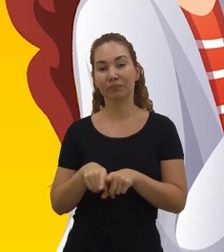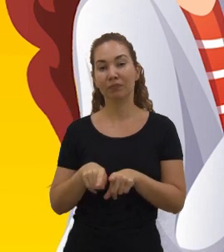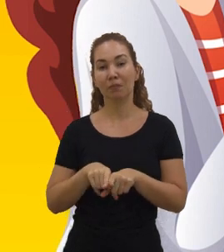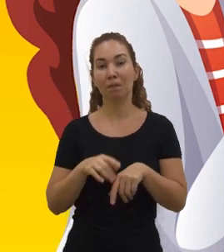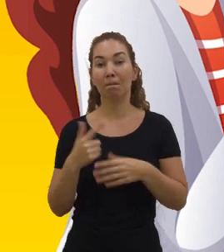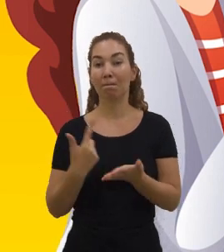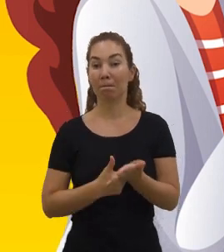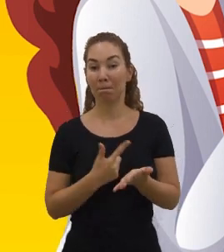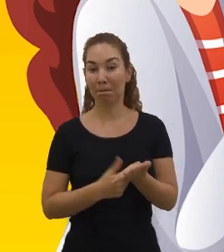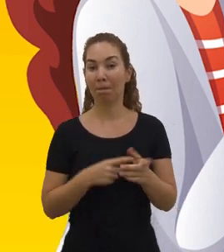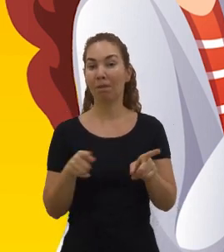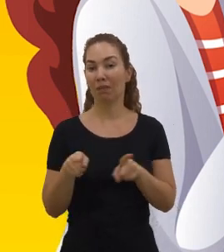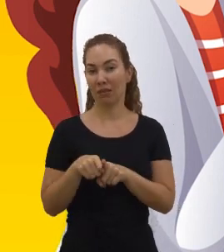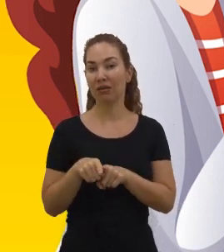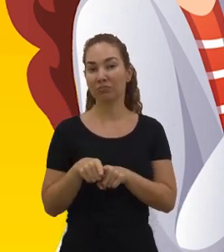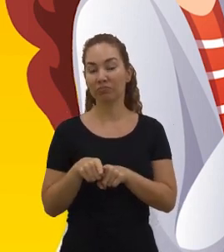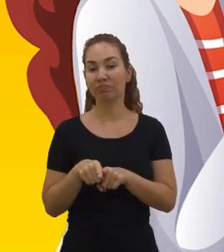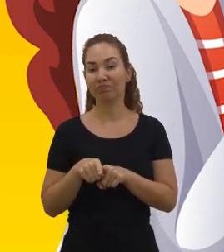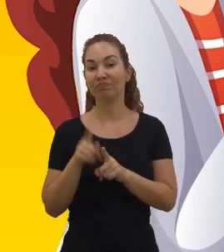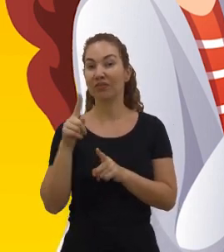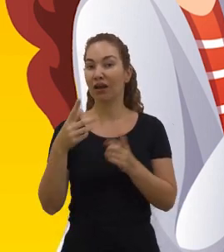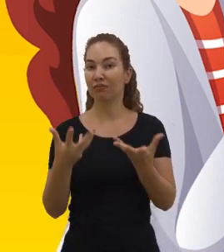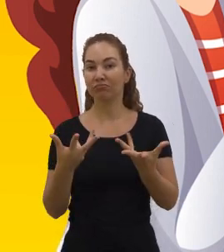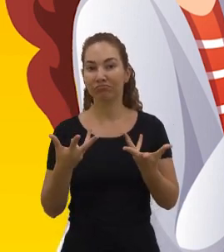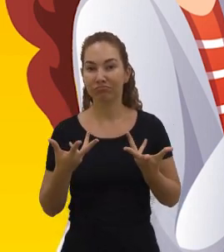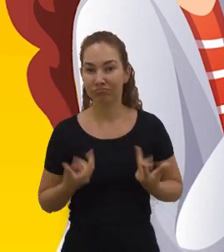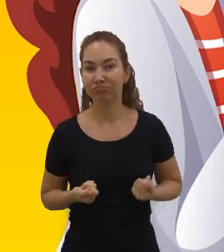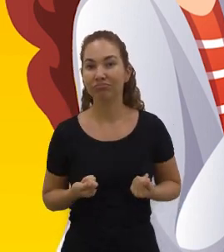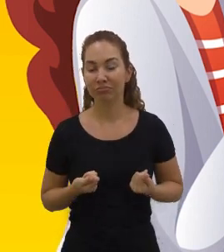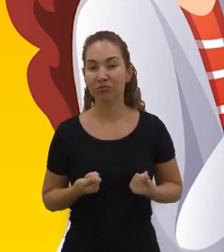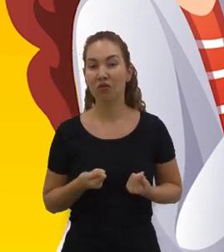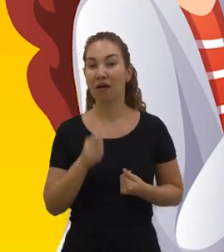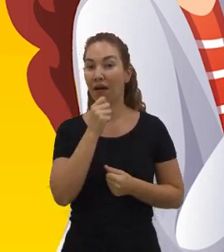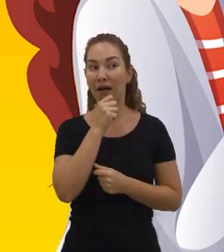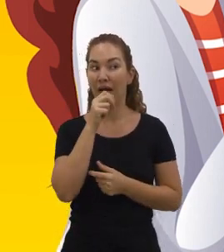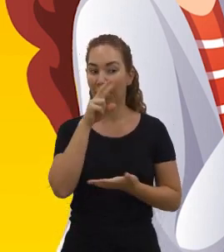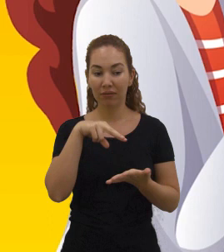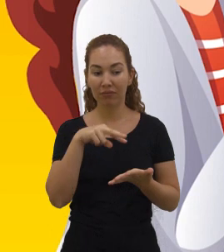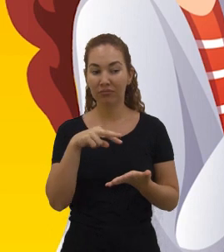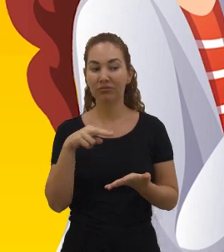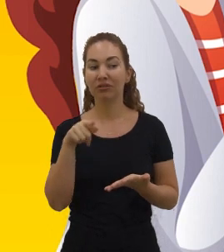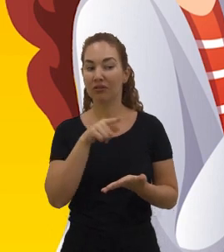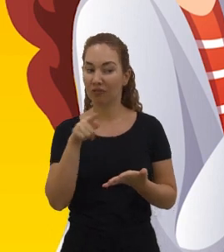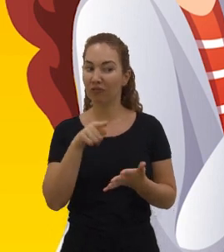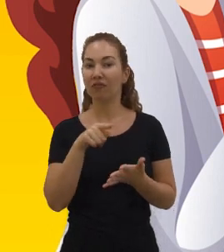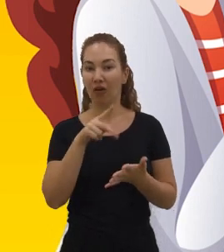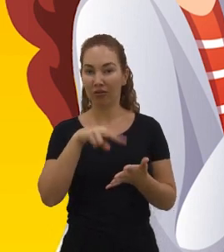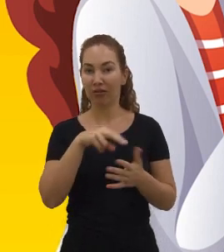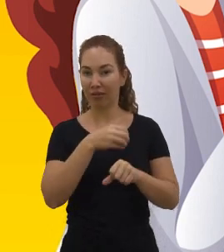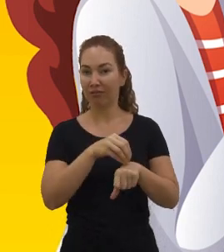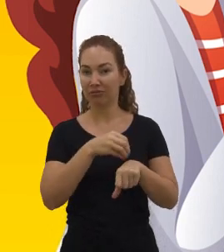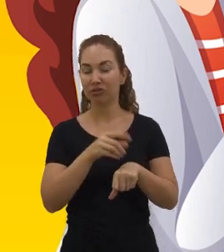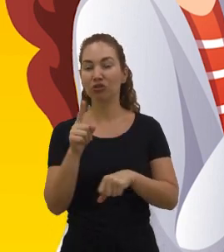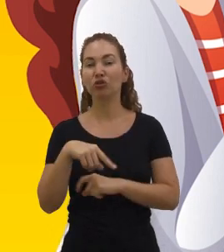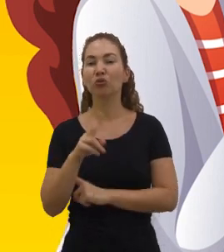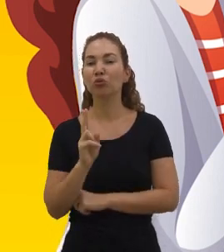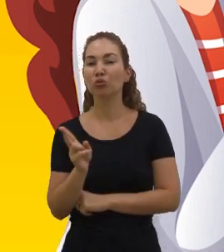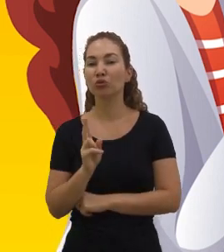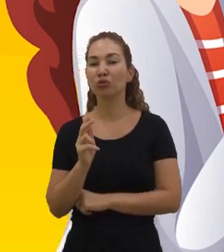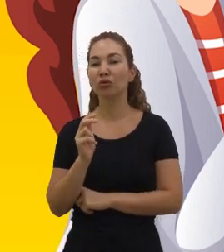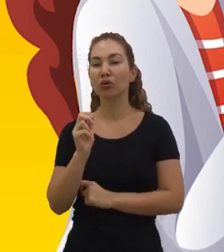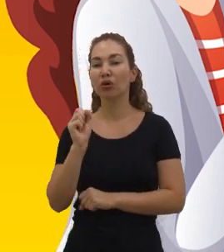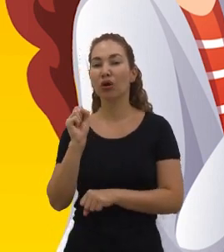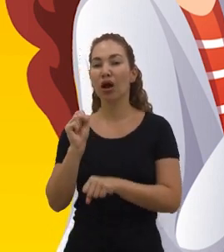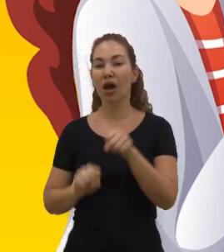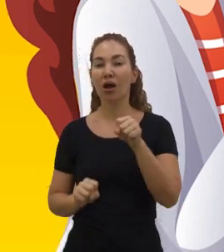um livro também que é maravilhoso. Quem não leu ainda, sugiro também fortemente a leitura, que o nome é